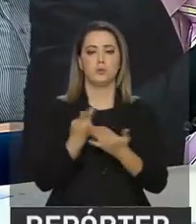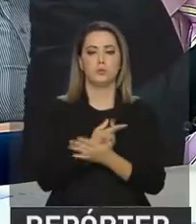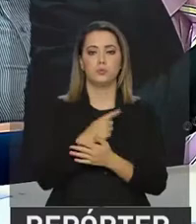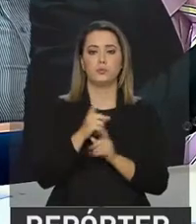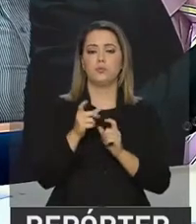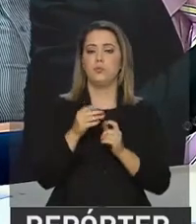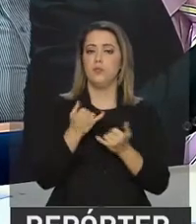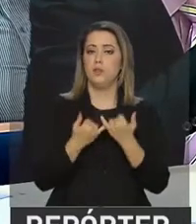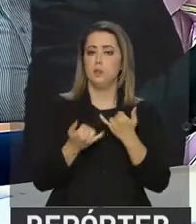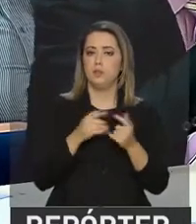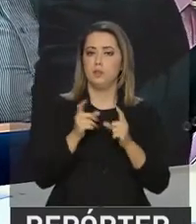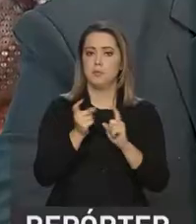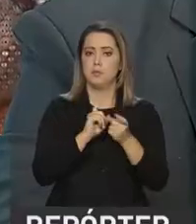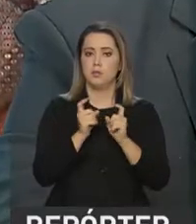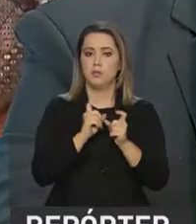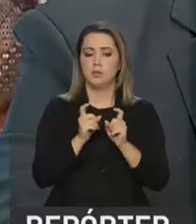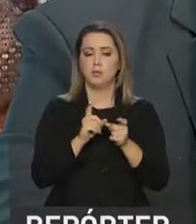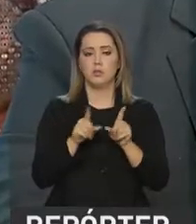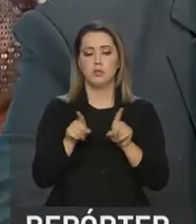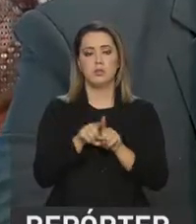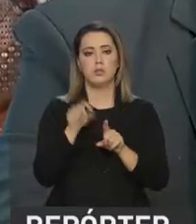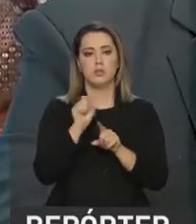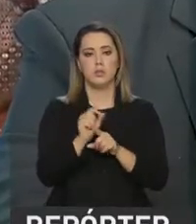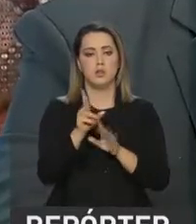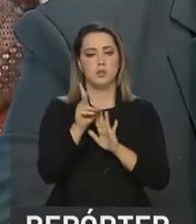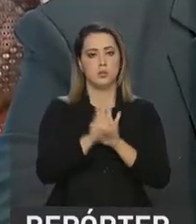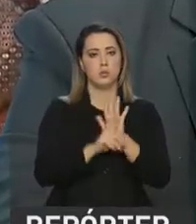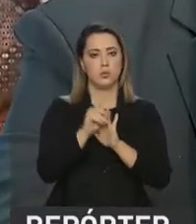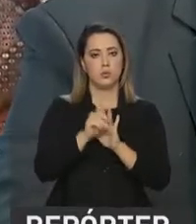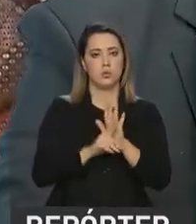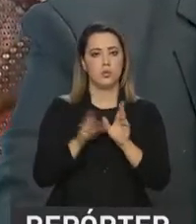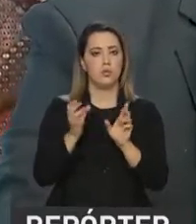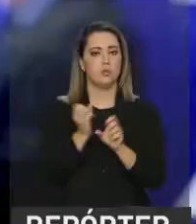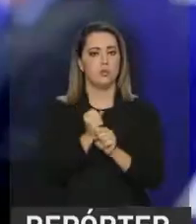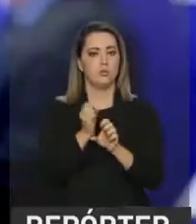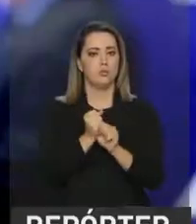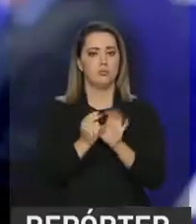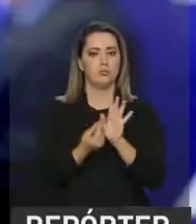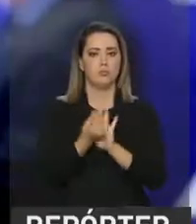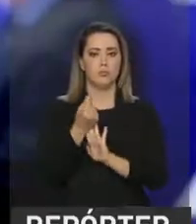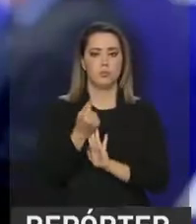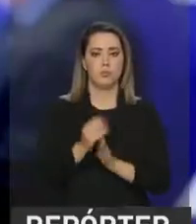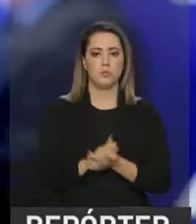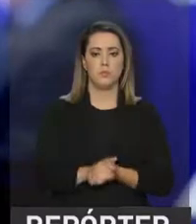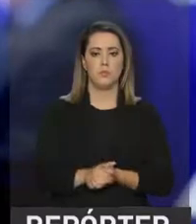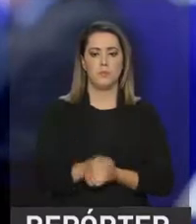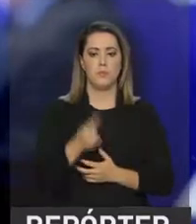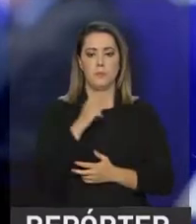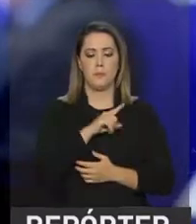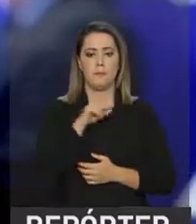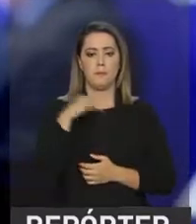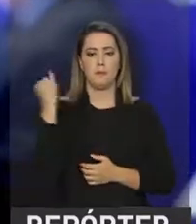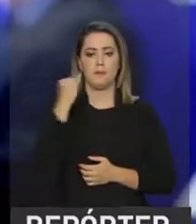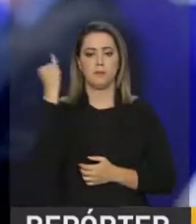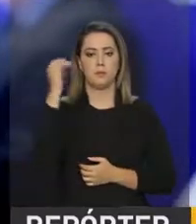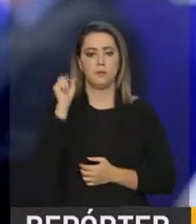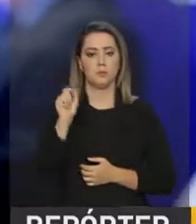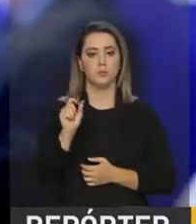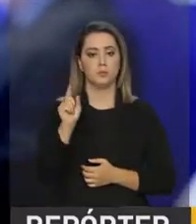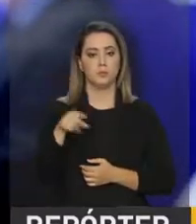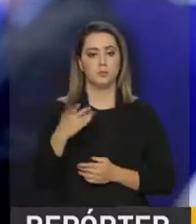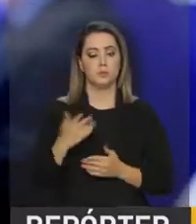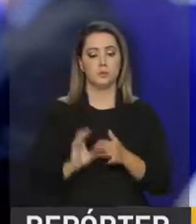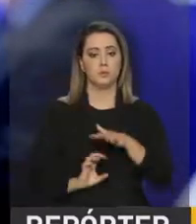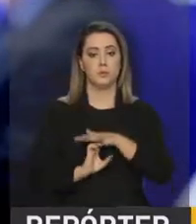administração gestão pública direito ciências contábeis quando a verdade ela tem um papel muito importante no